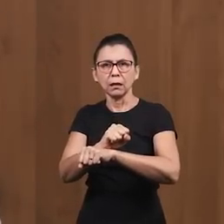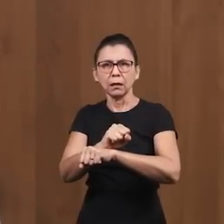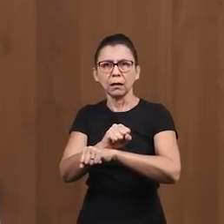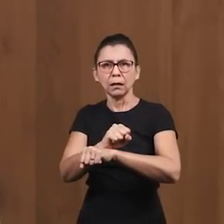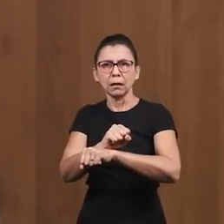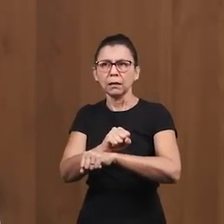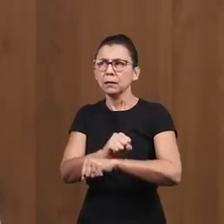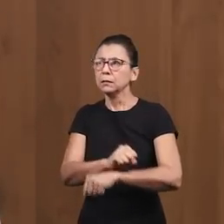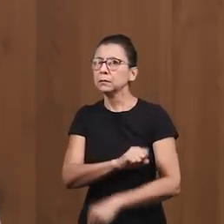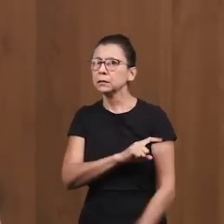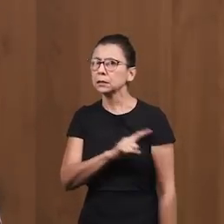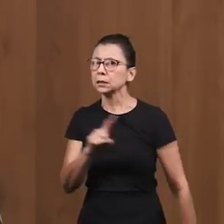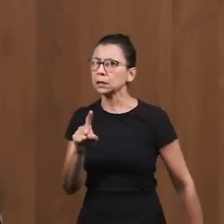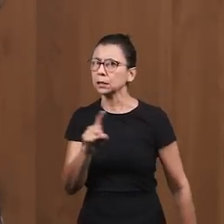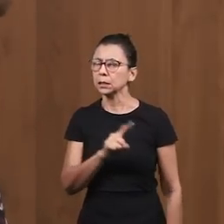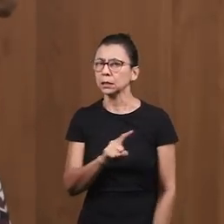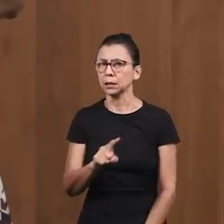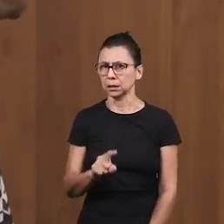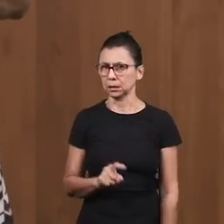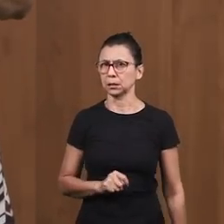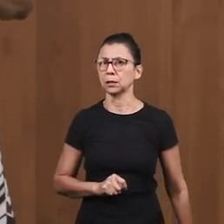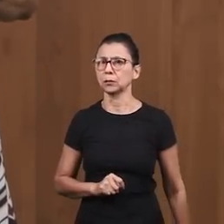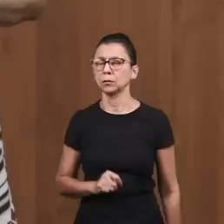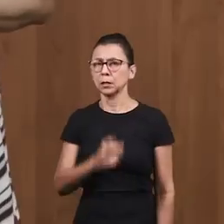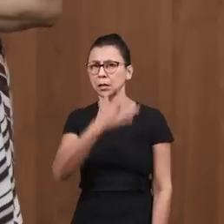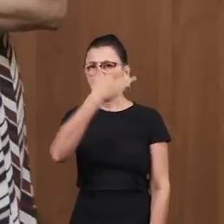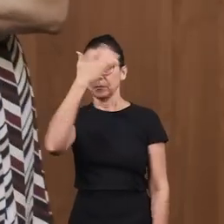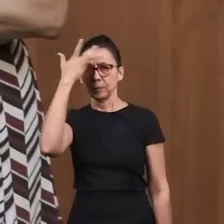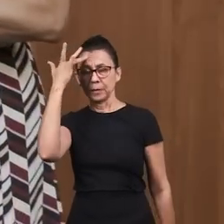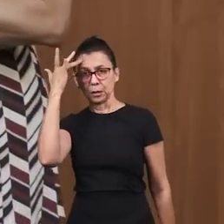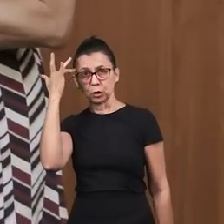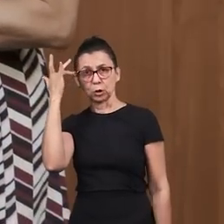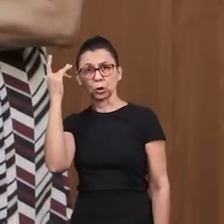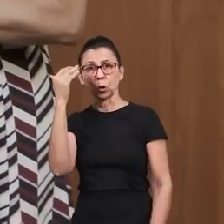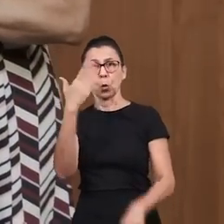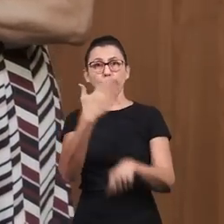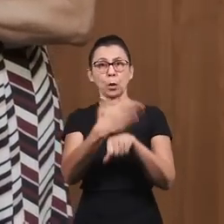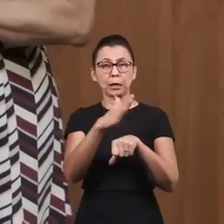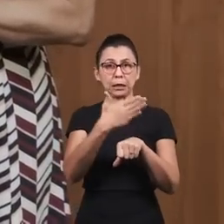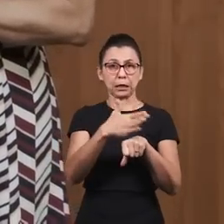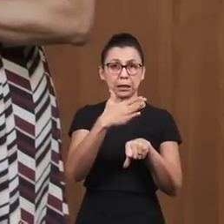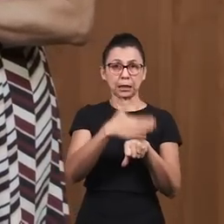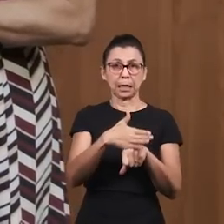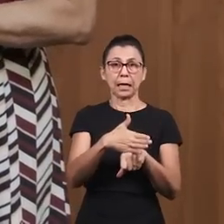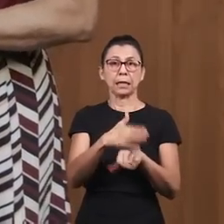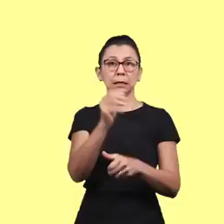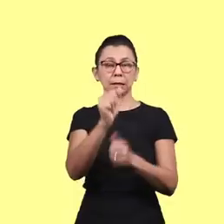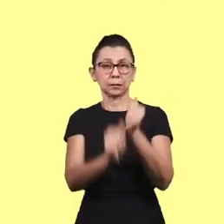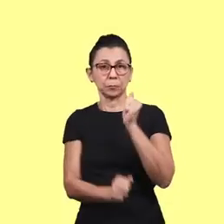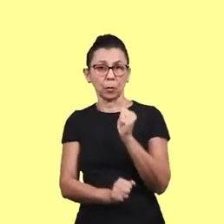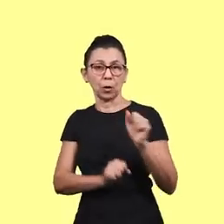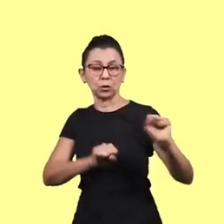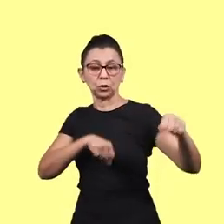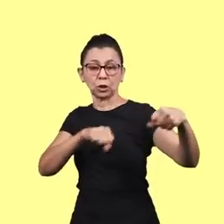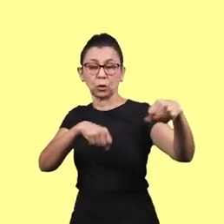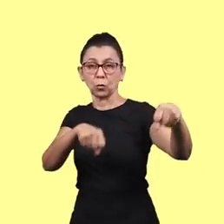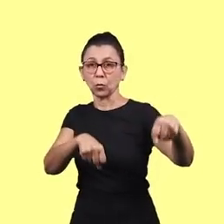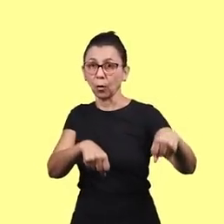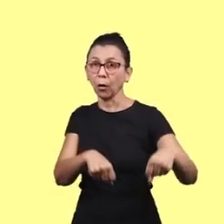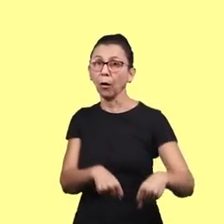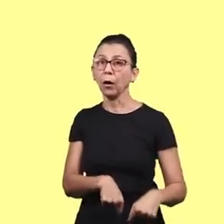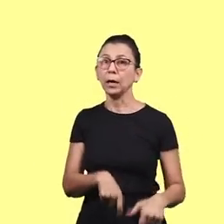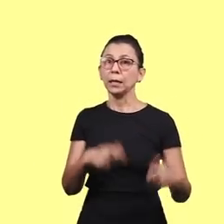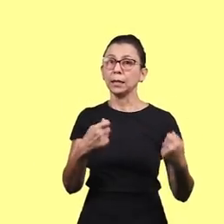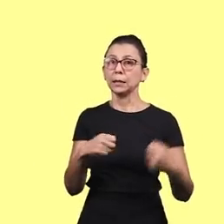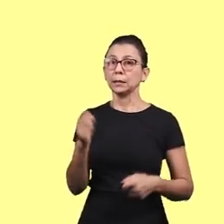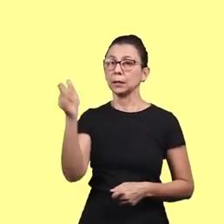Todo atleta tem um treinador e ele precisa obedecer o treinador